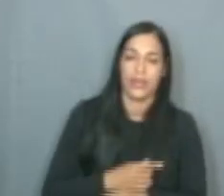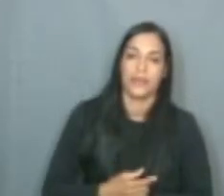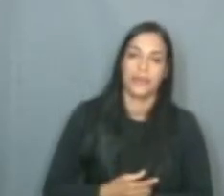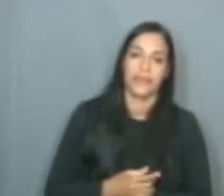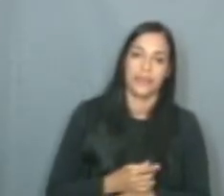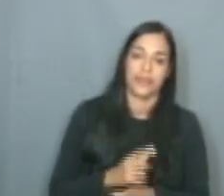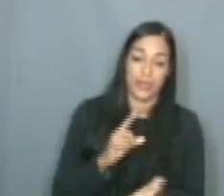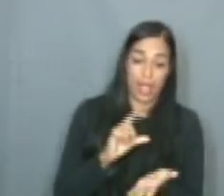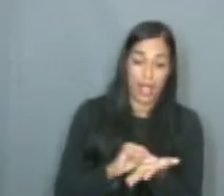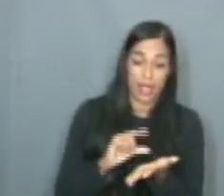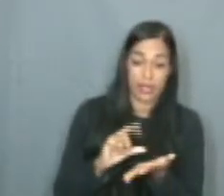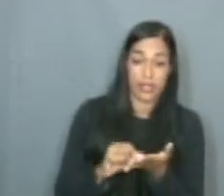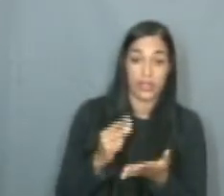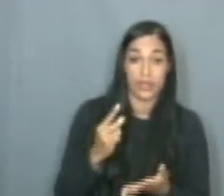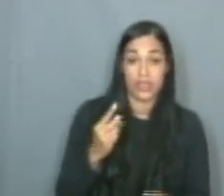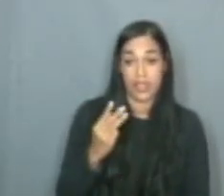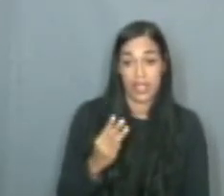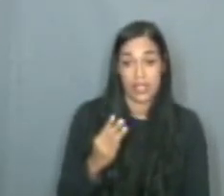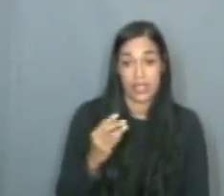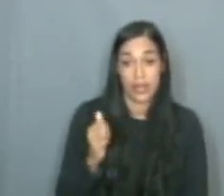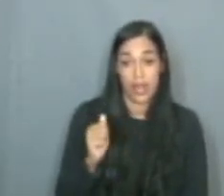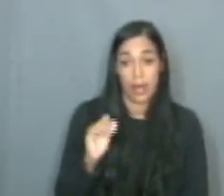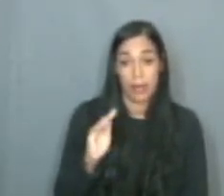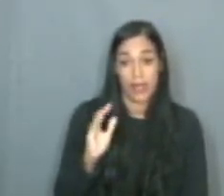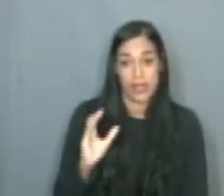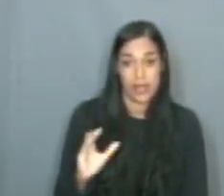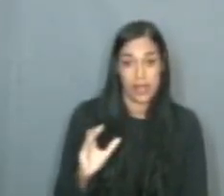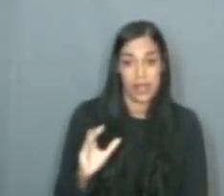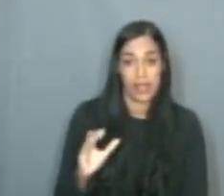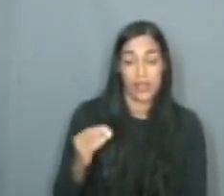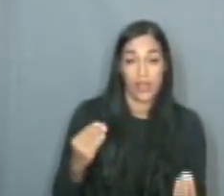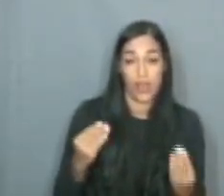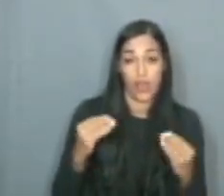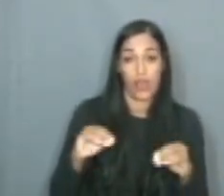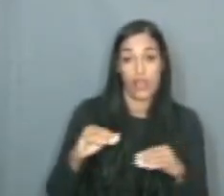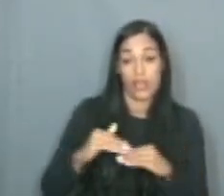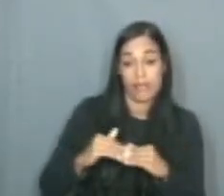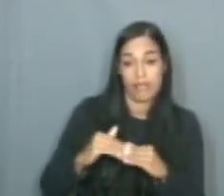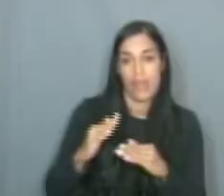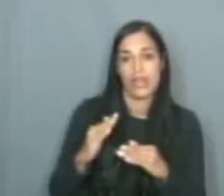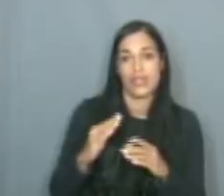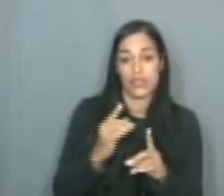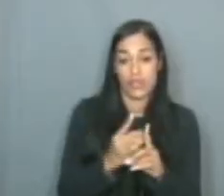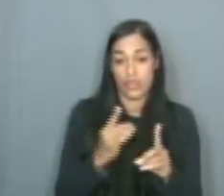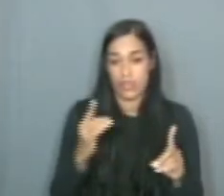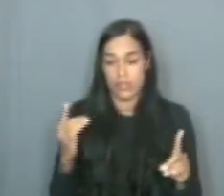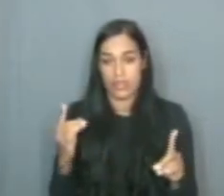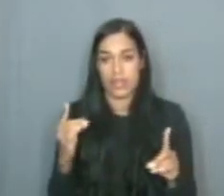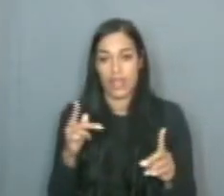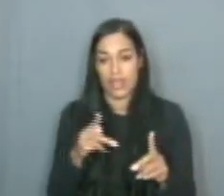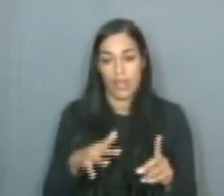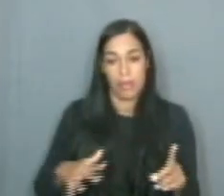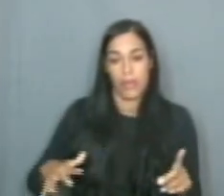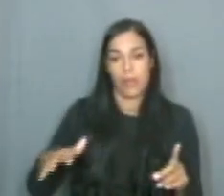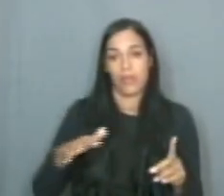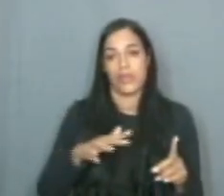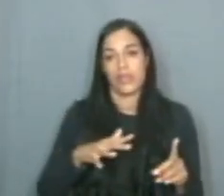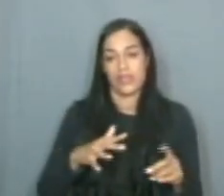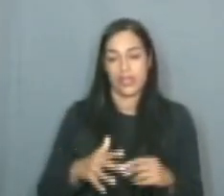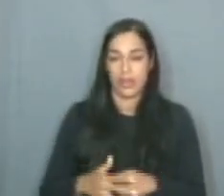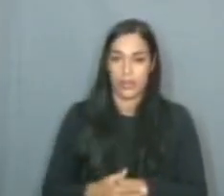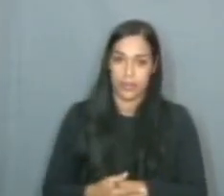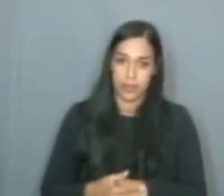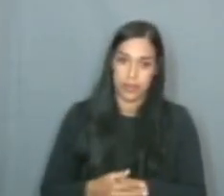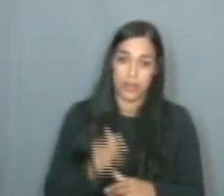13º, que fala justamente sobre as cotas, o A, B e C, ele coloca mais, ele distancia mais da população da comunidade, tá?